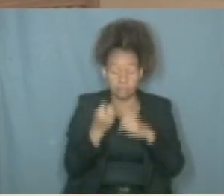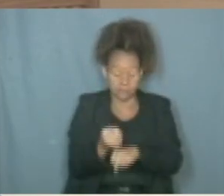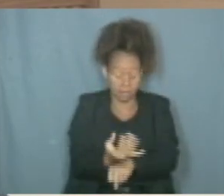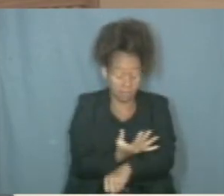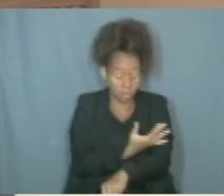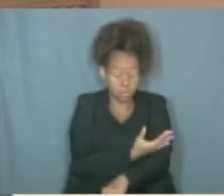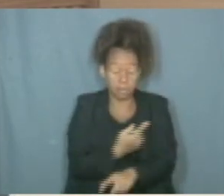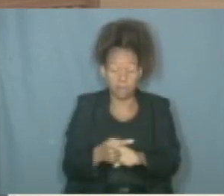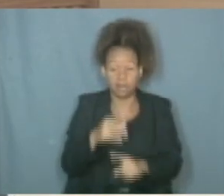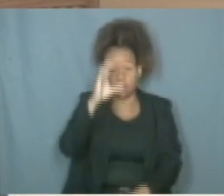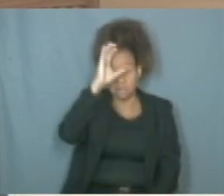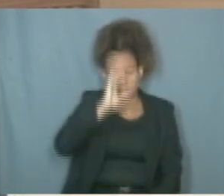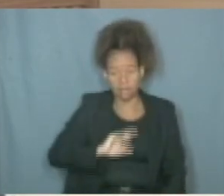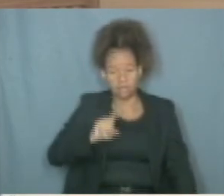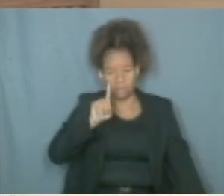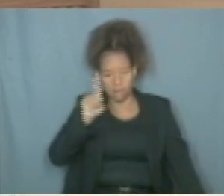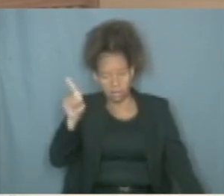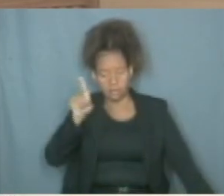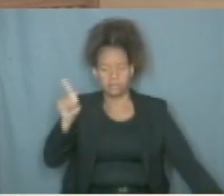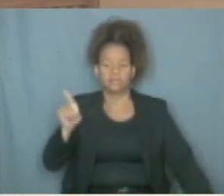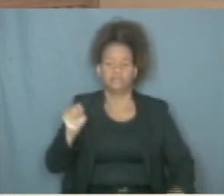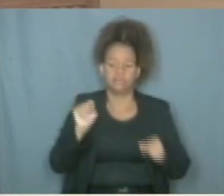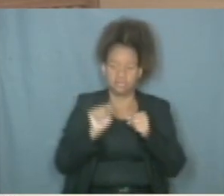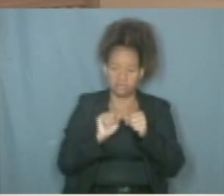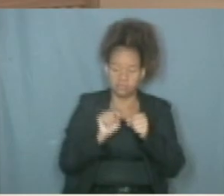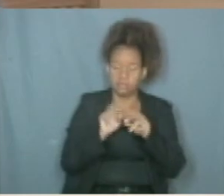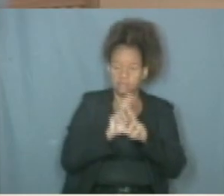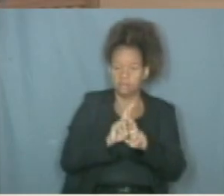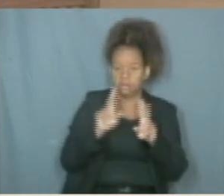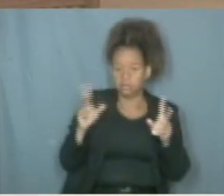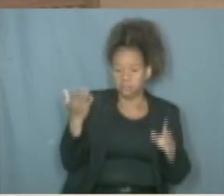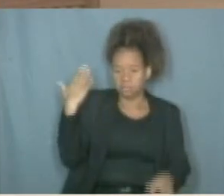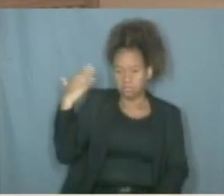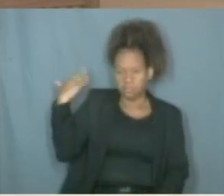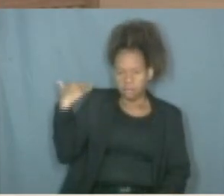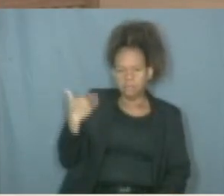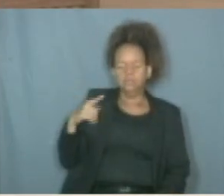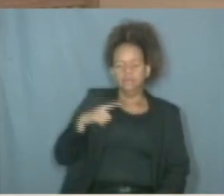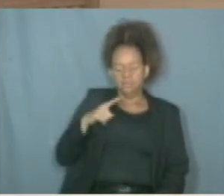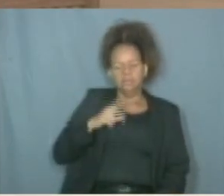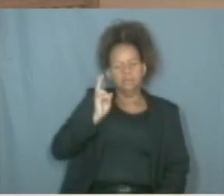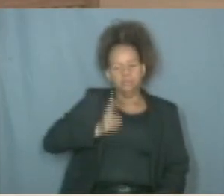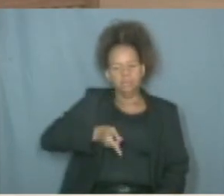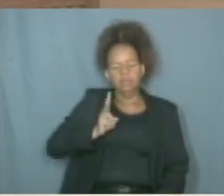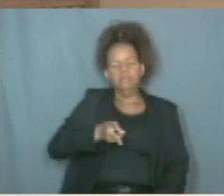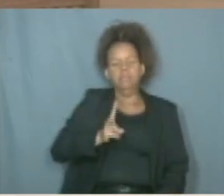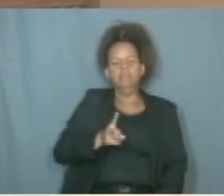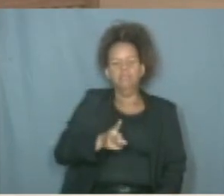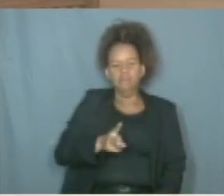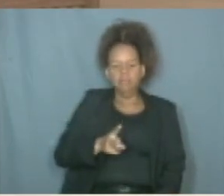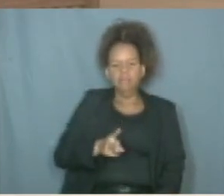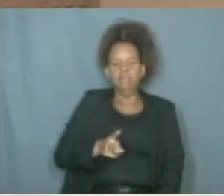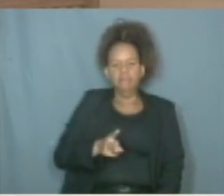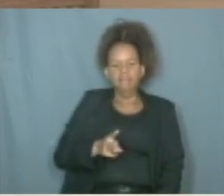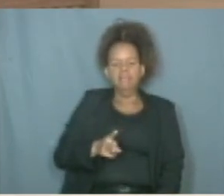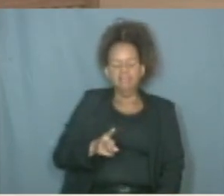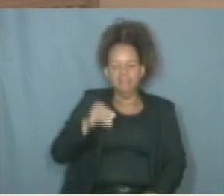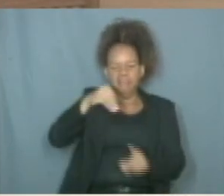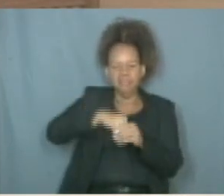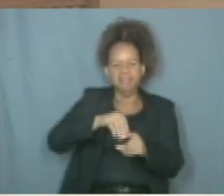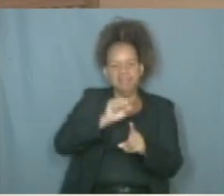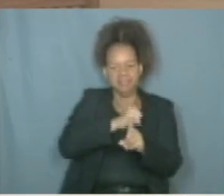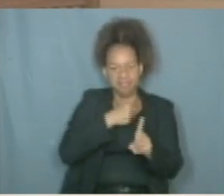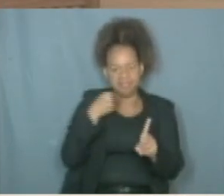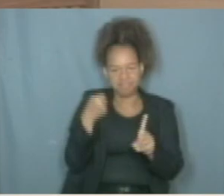estão cidadãos que faziam a diferença e que têm tudo para continuar fazendo a diferença na